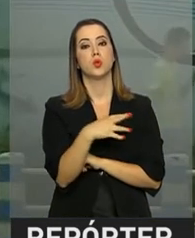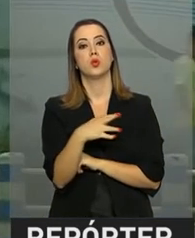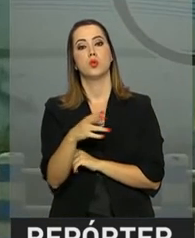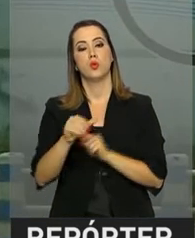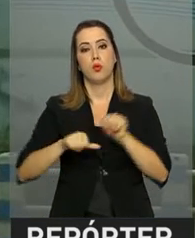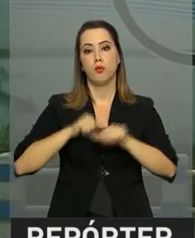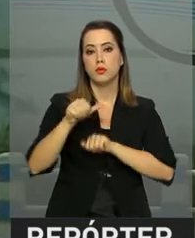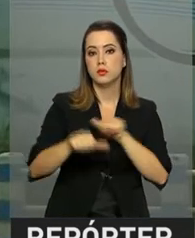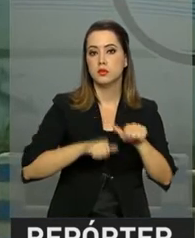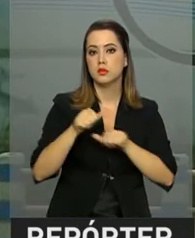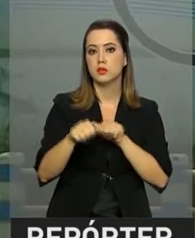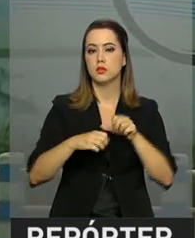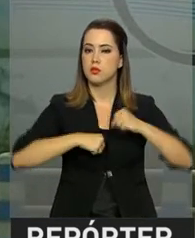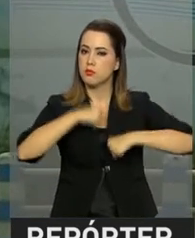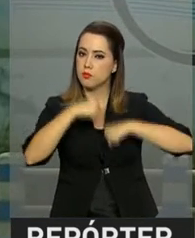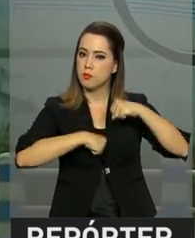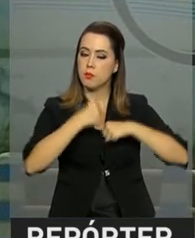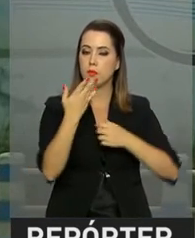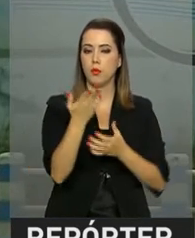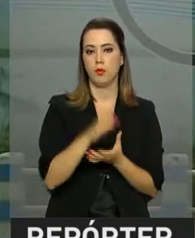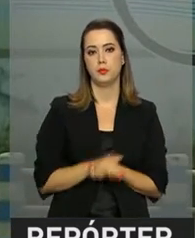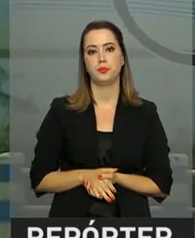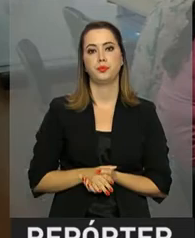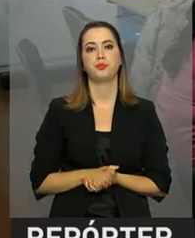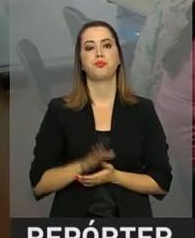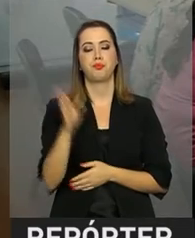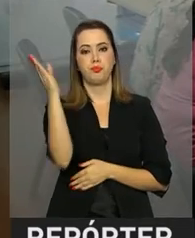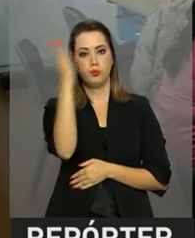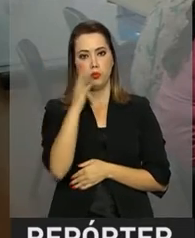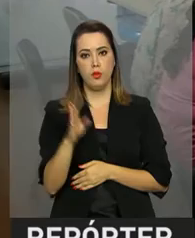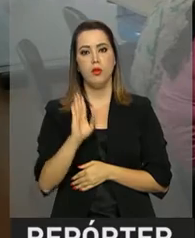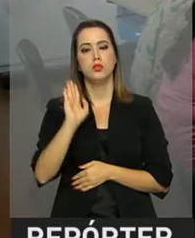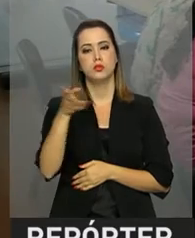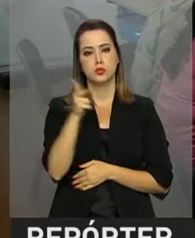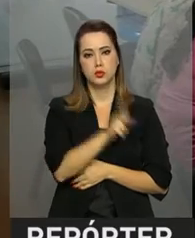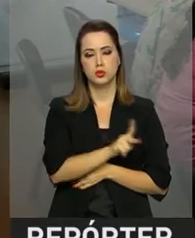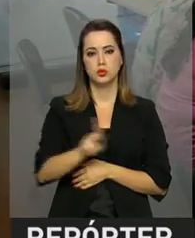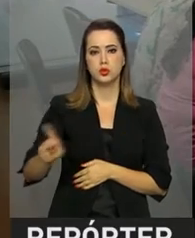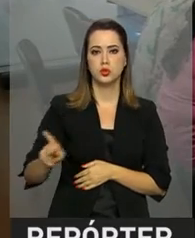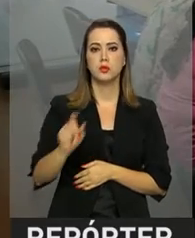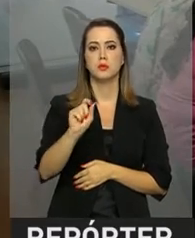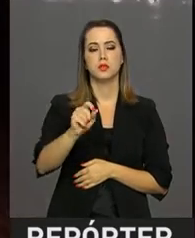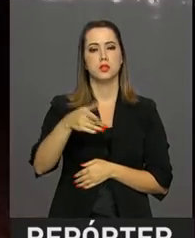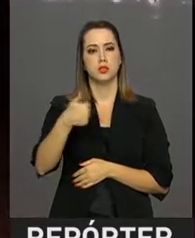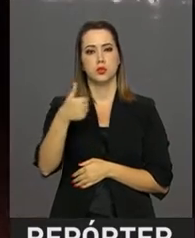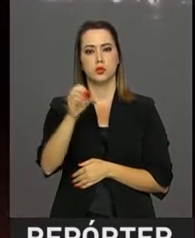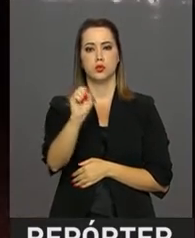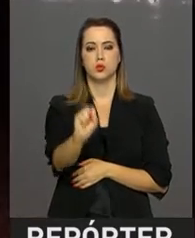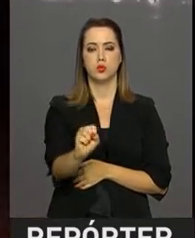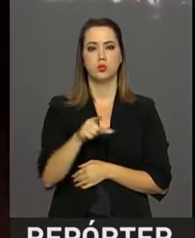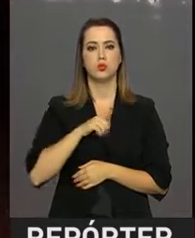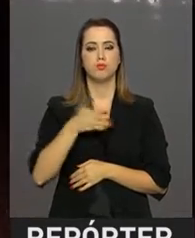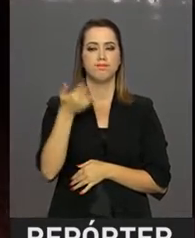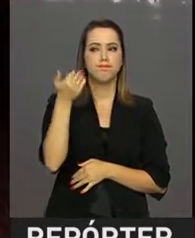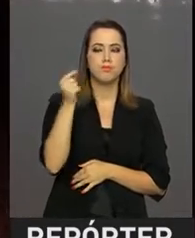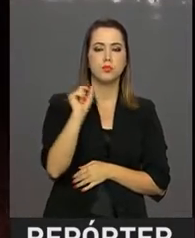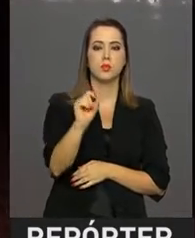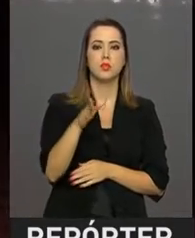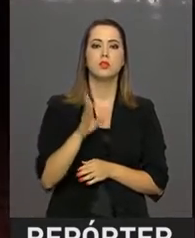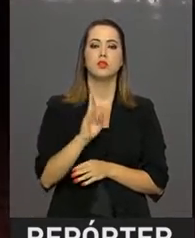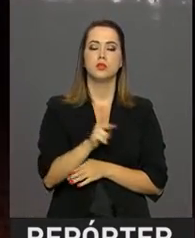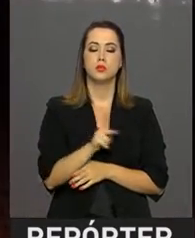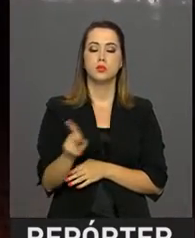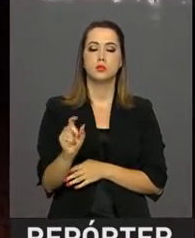O Brasil, que já presidiu o G20 em 2008, participou da construção da agenda do grupo durante o período da